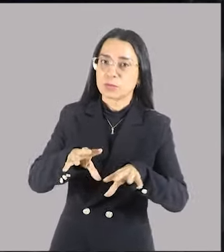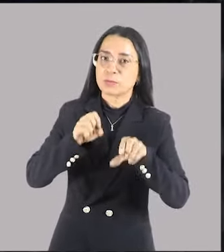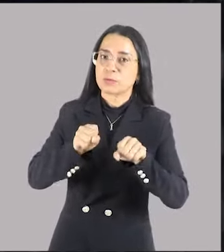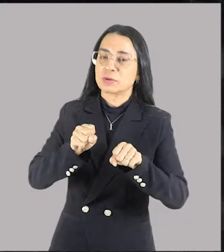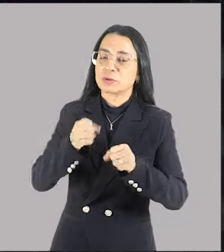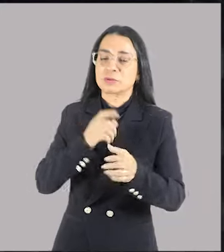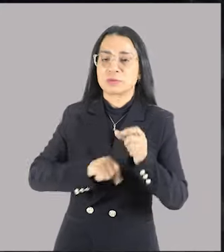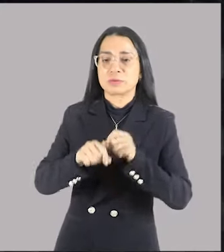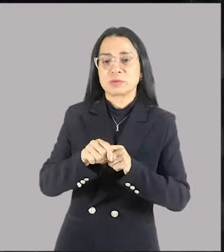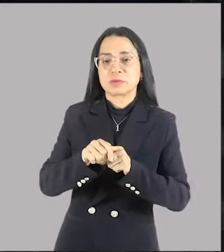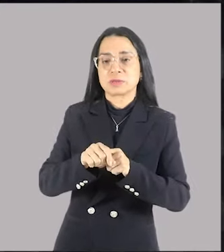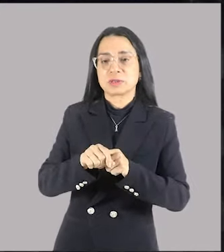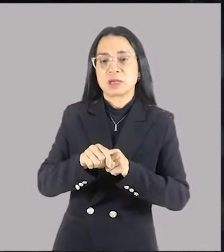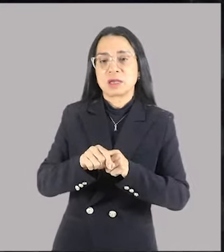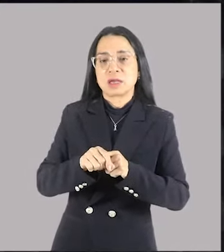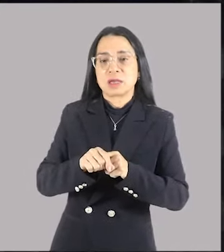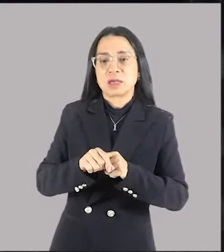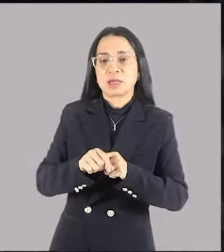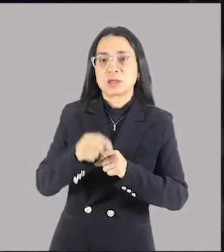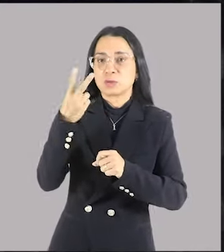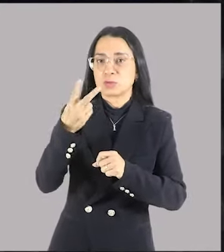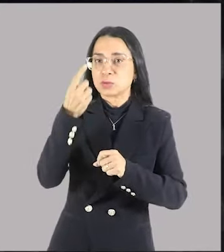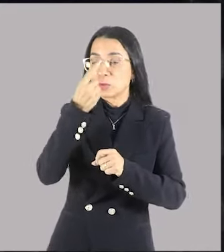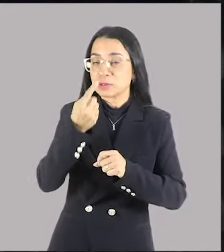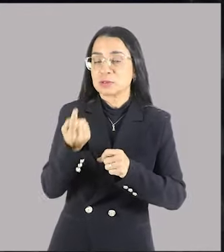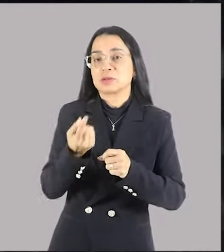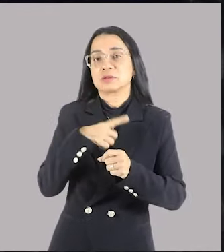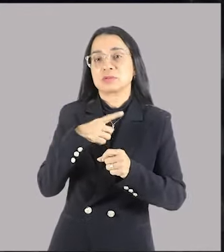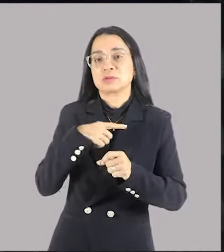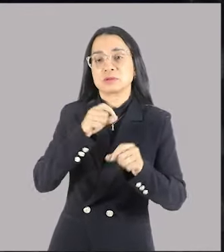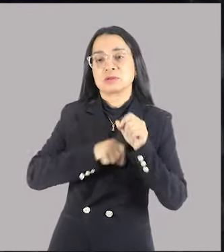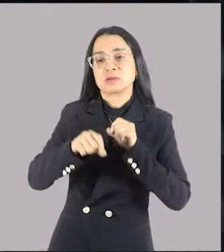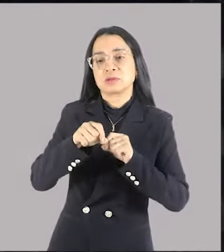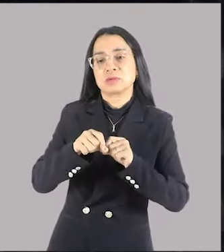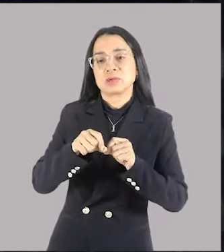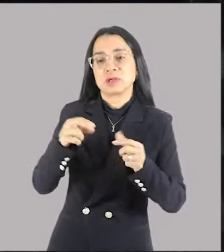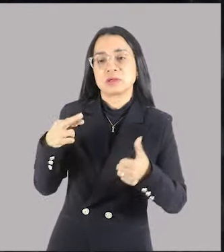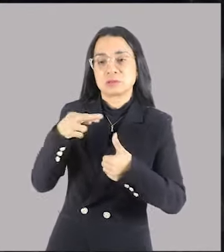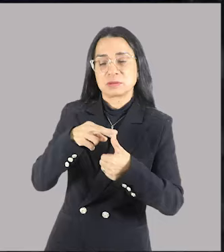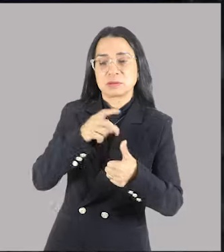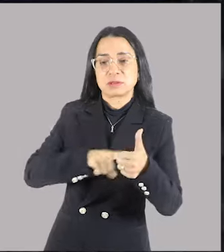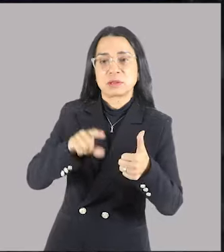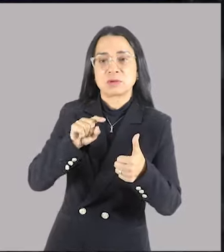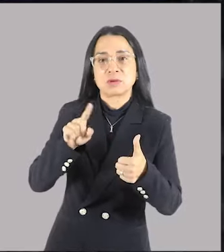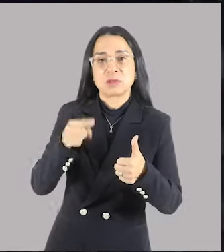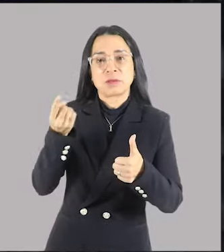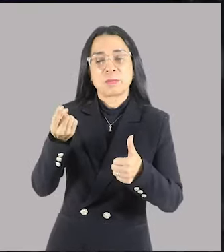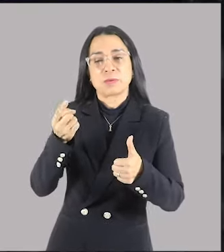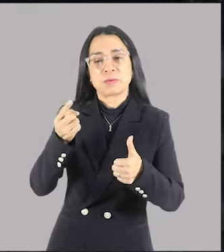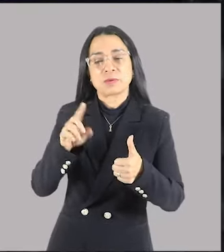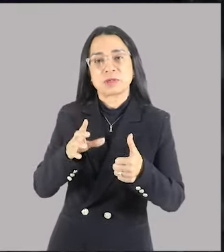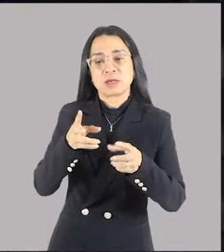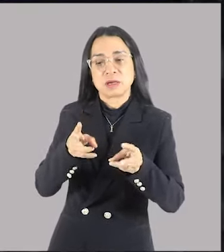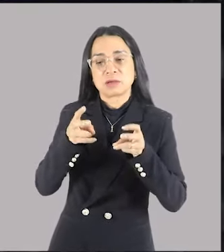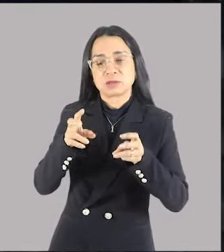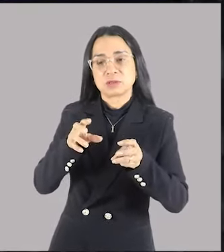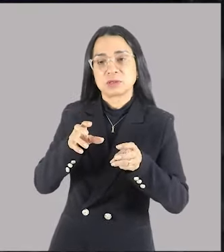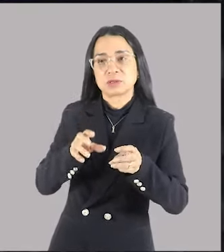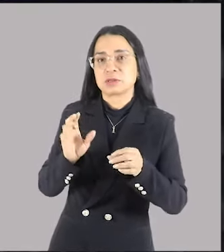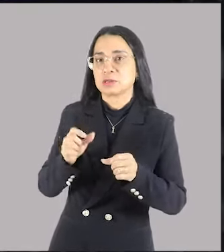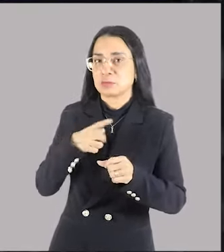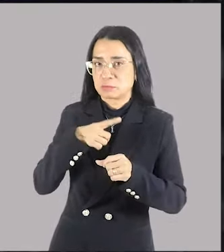anos exercendo efetivamente esse cargo até que adquirisse a estabilidade no entanto esse prazo de 2 anos